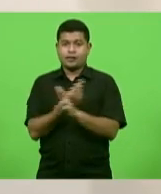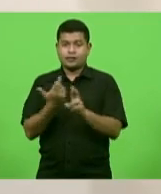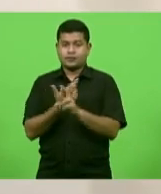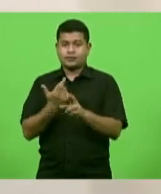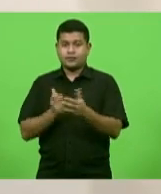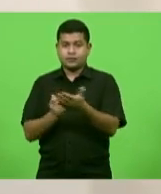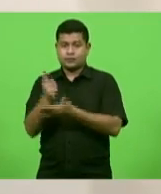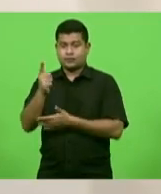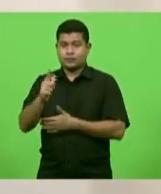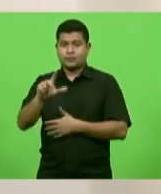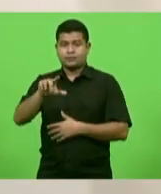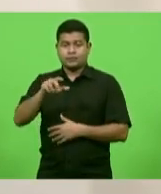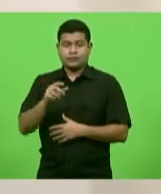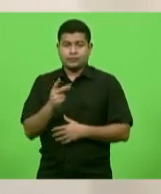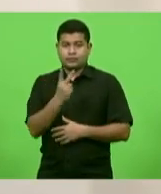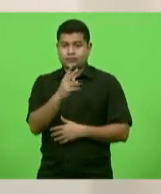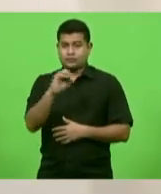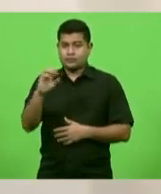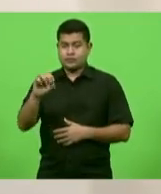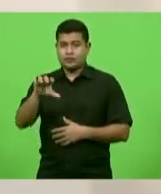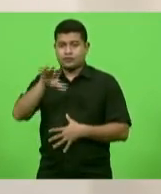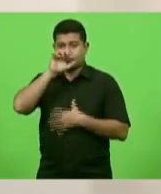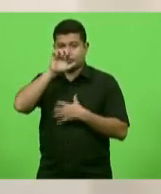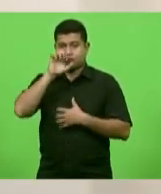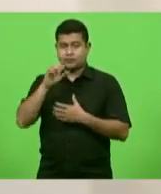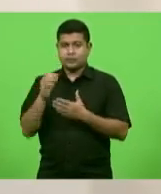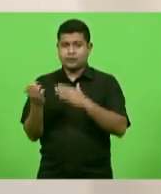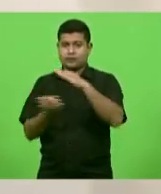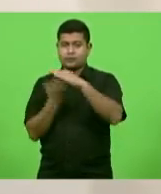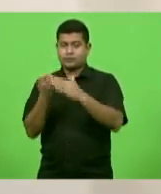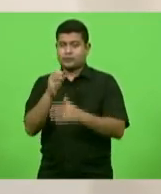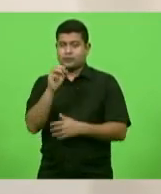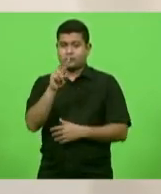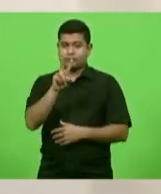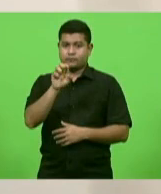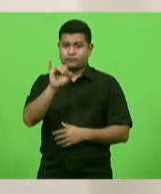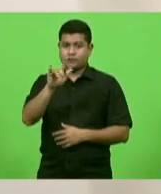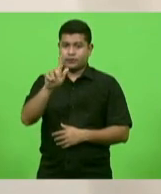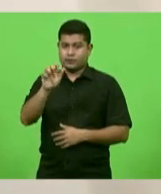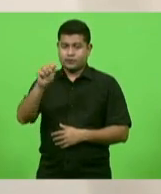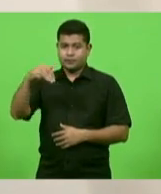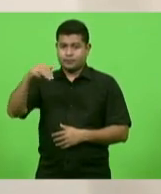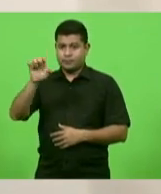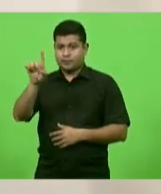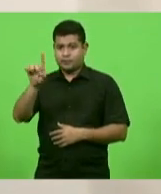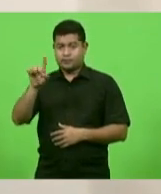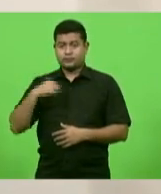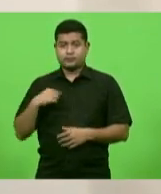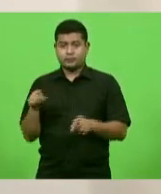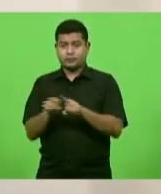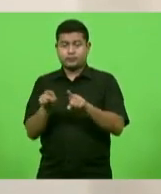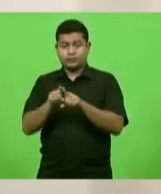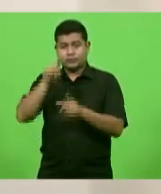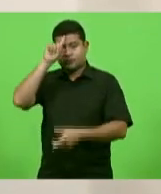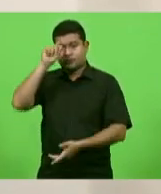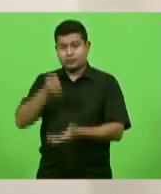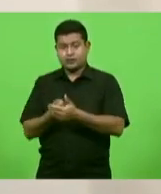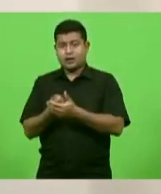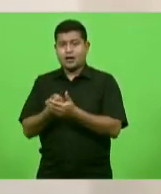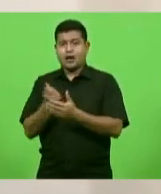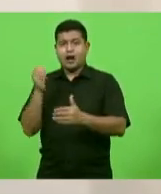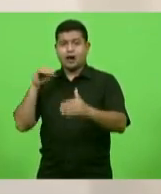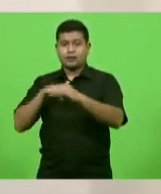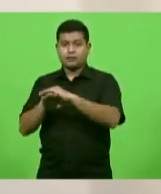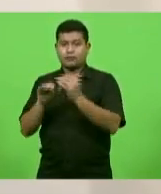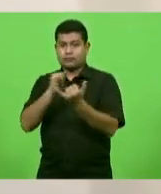200 respiradores pulmonares da empresa Veigamed. Houve ainda a decisão de promoção de arquivamento parcial do